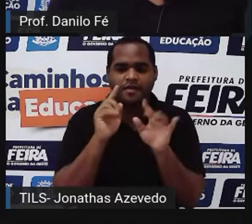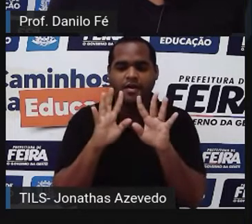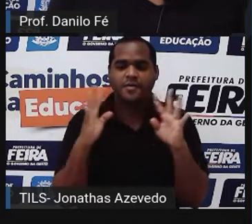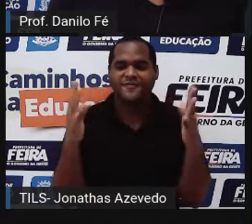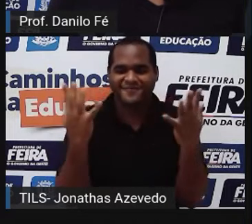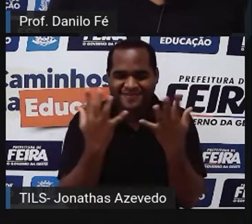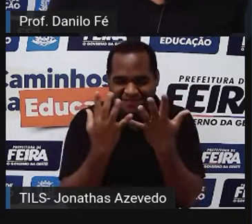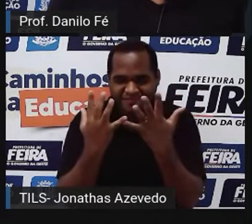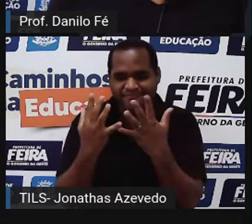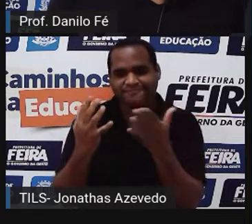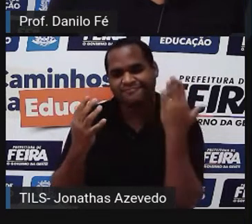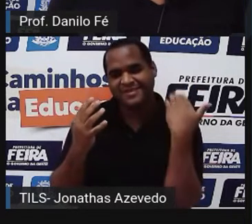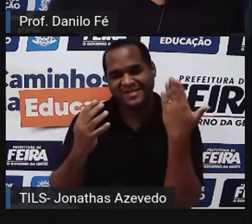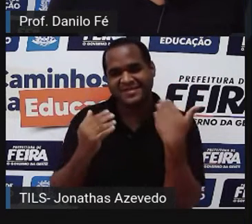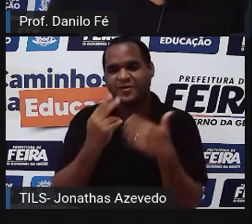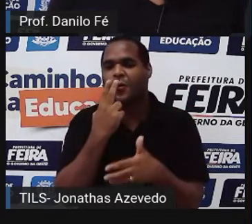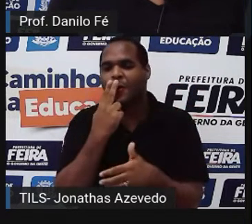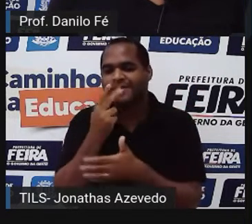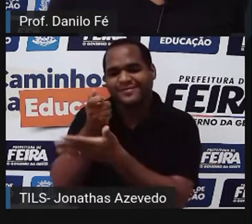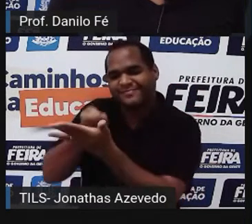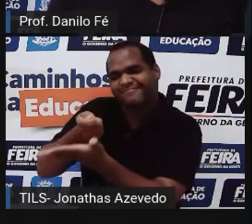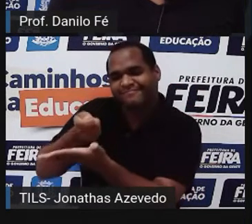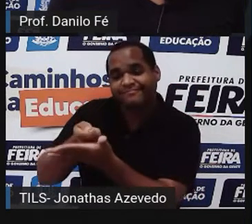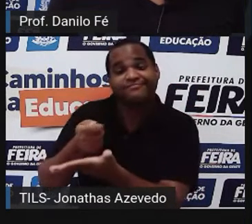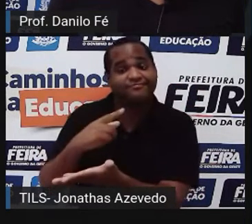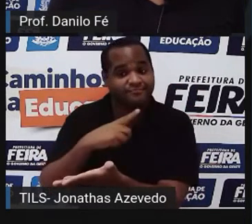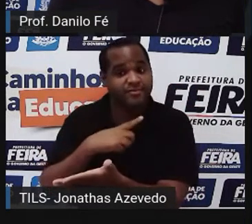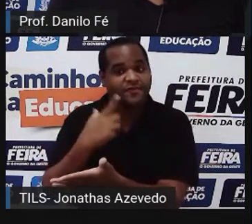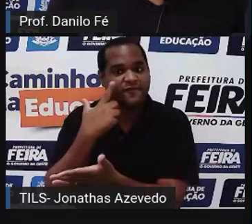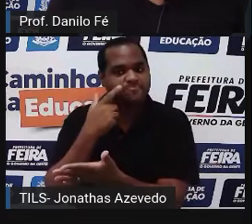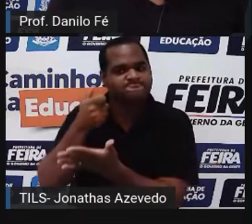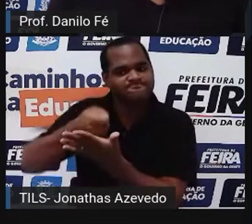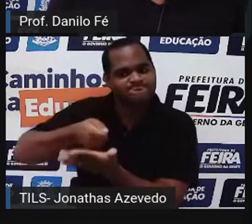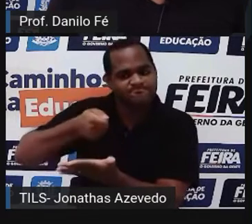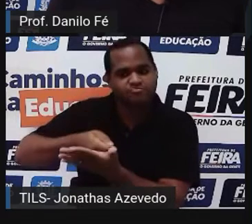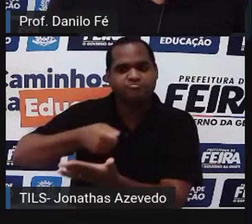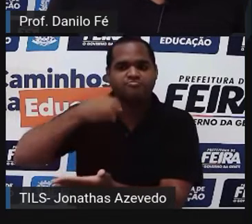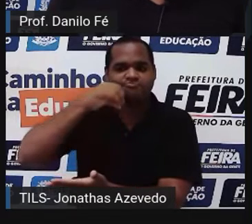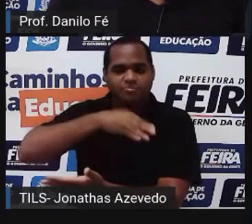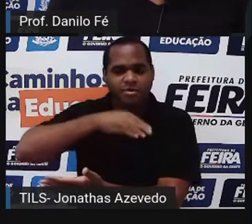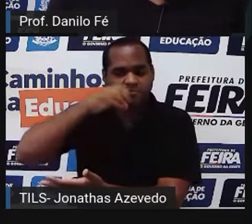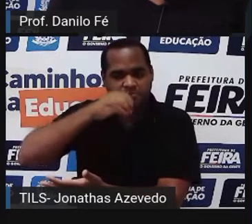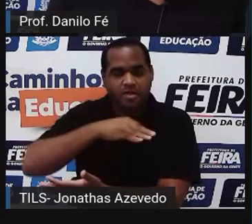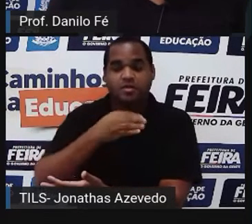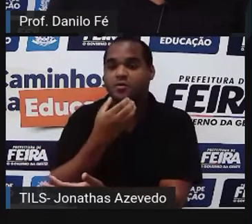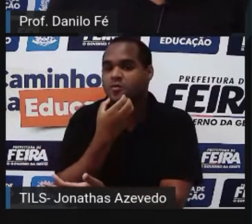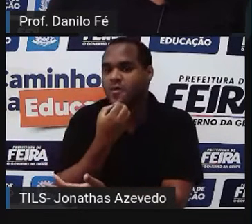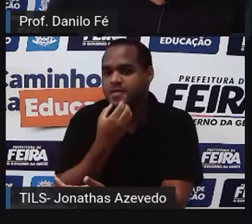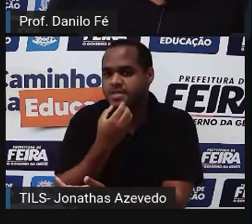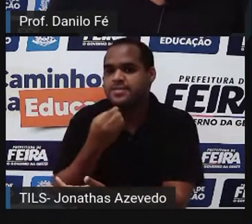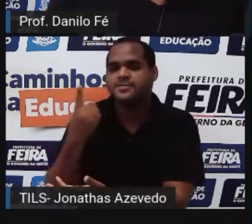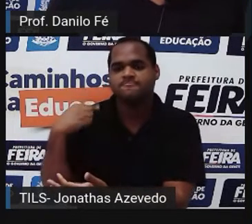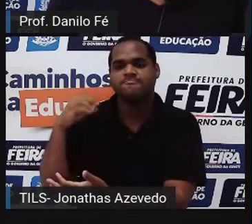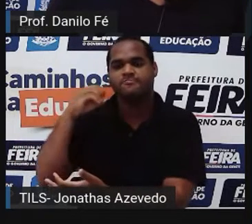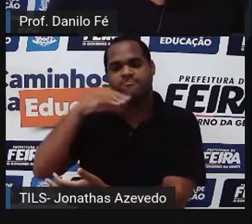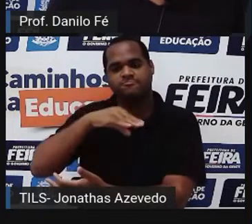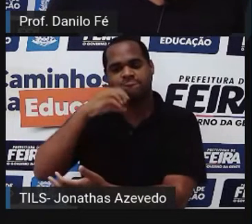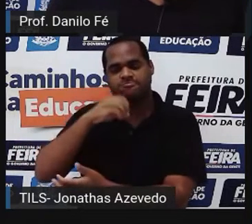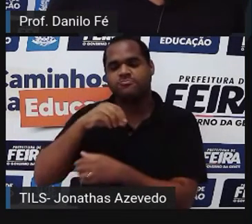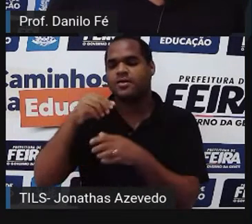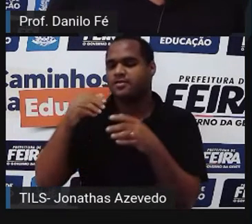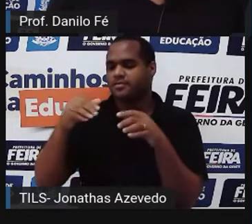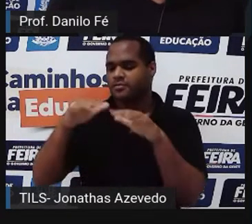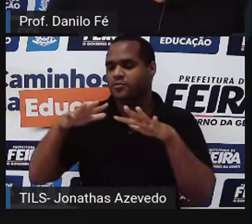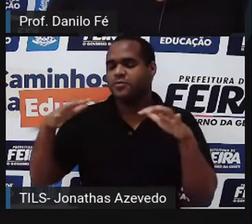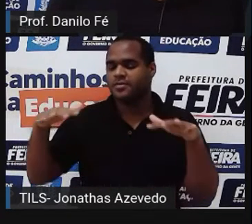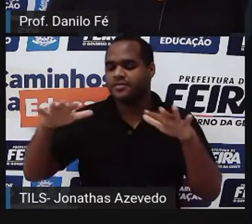concentração nazista. Vocês vão ver imagens da brutalidade que a humanidade conseguiu fazer nessa